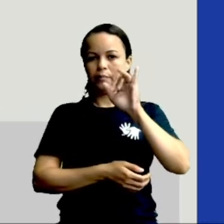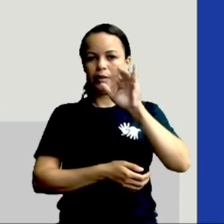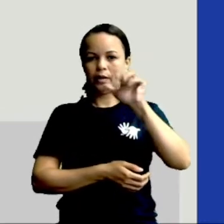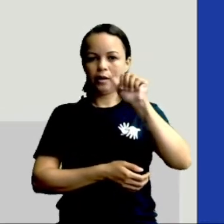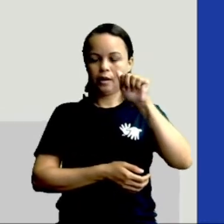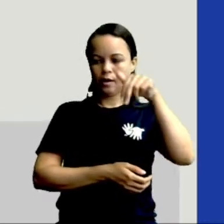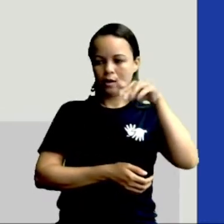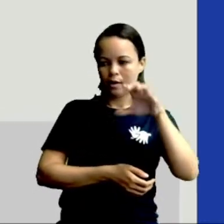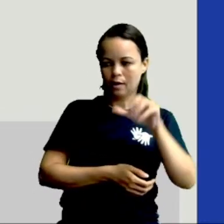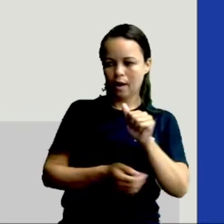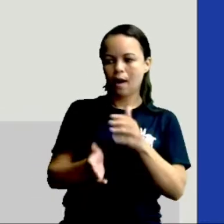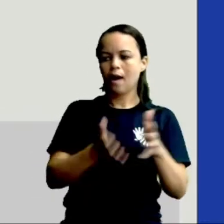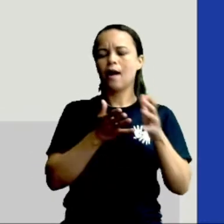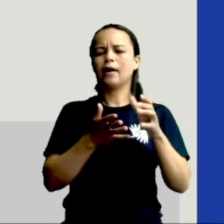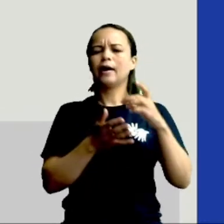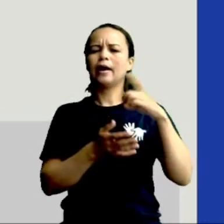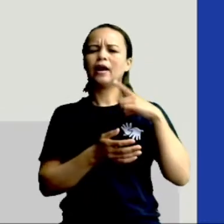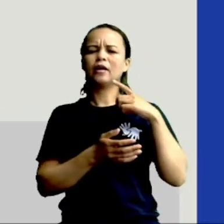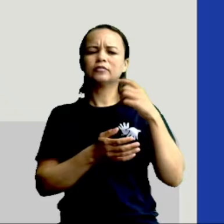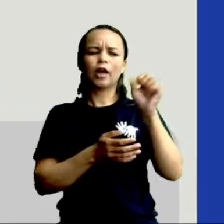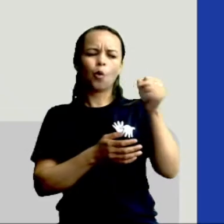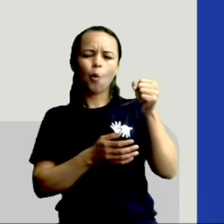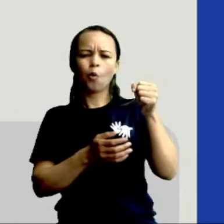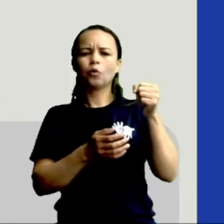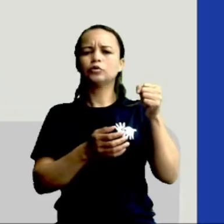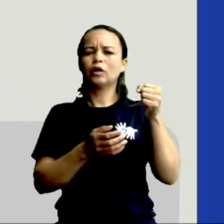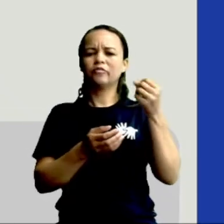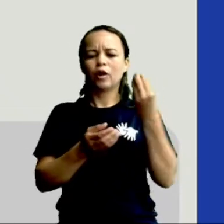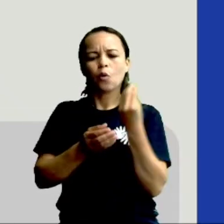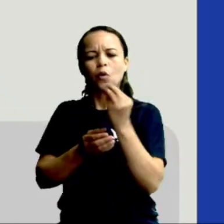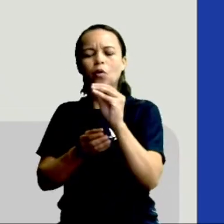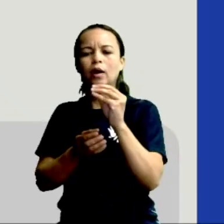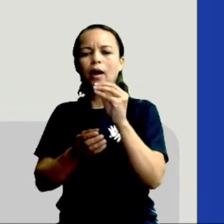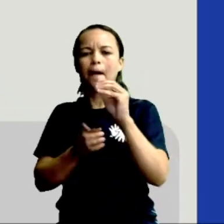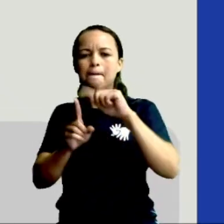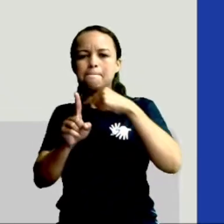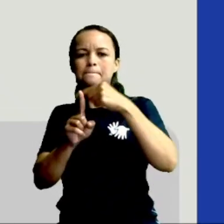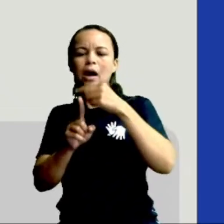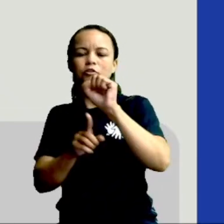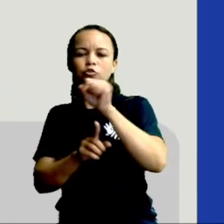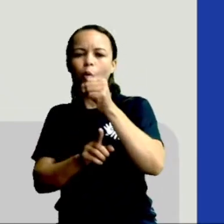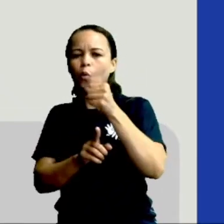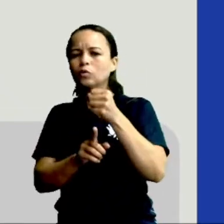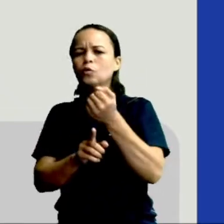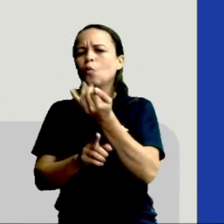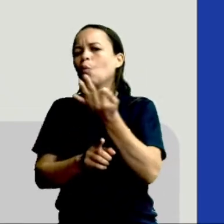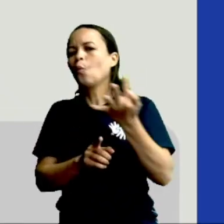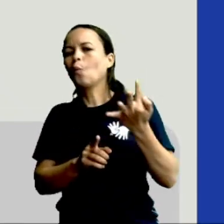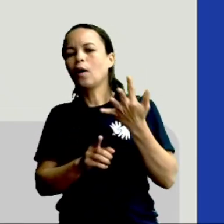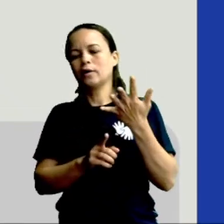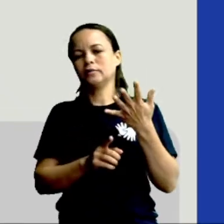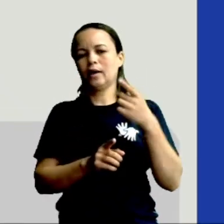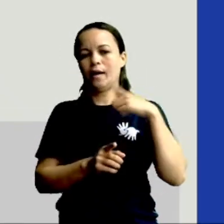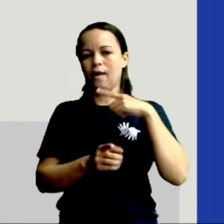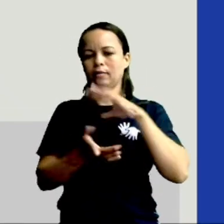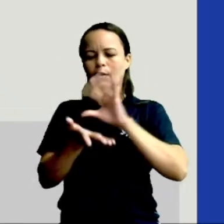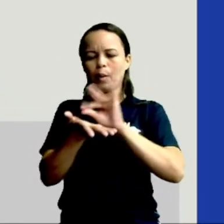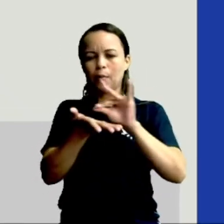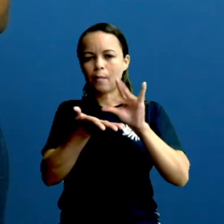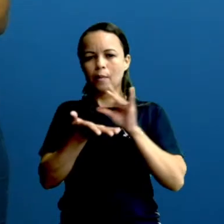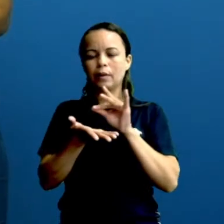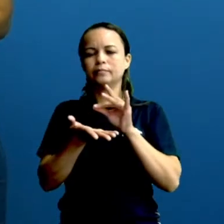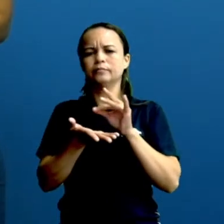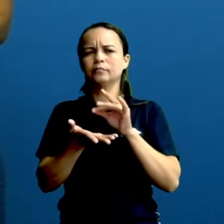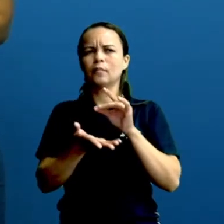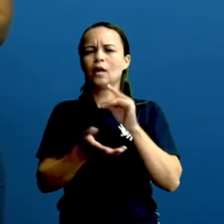colocar outras 8. Com quantas figurinhas ficará o álbum de Bianca? Ó, Bianca ela já